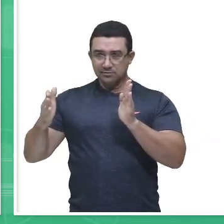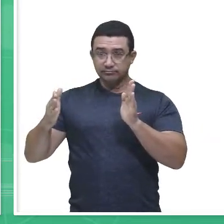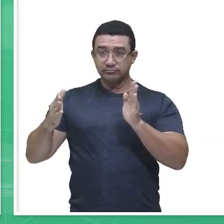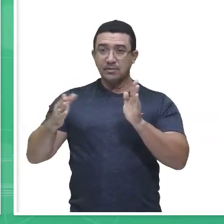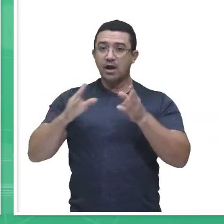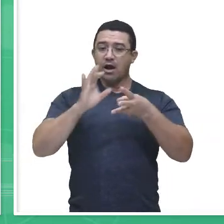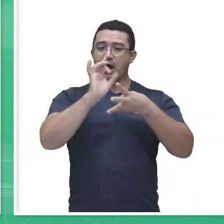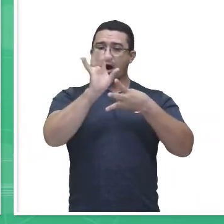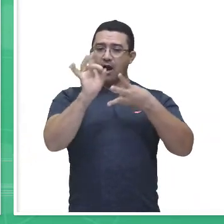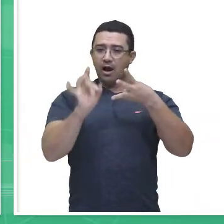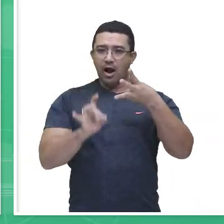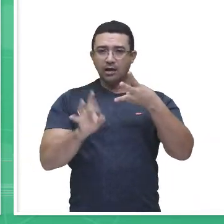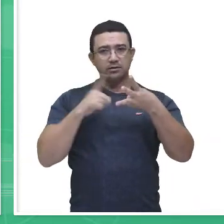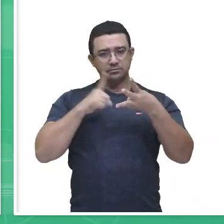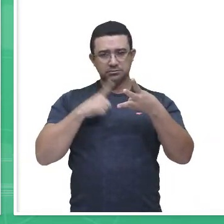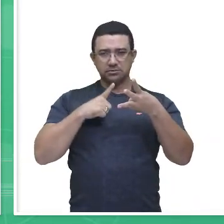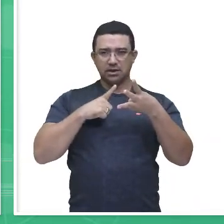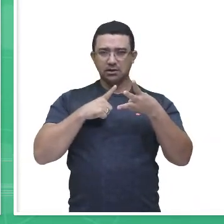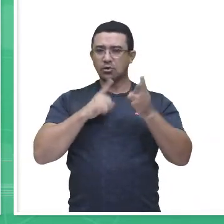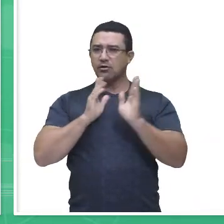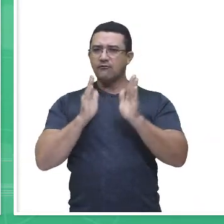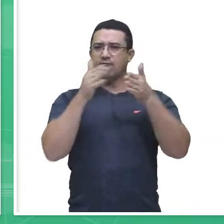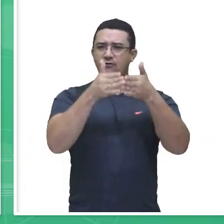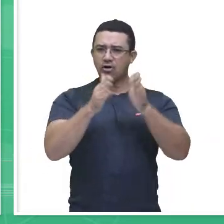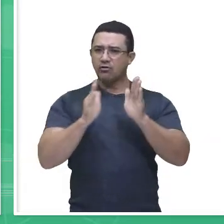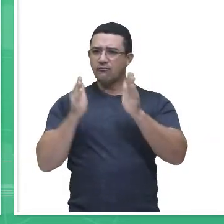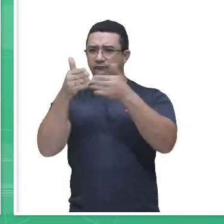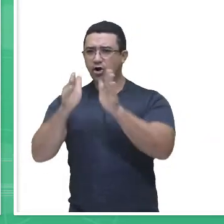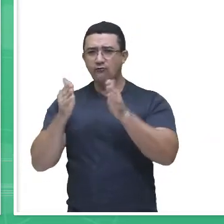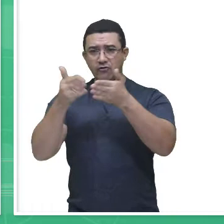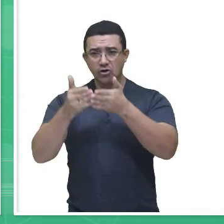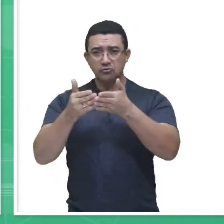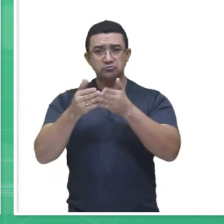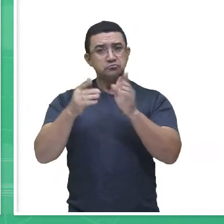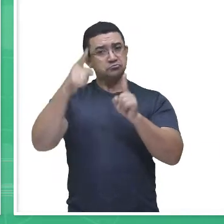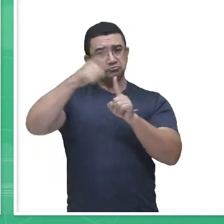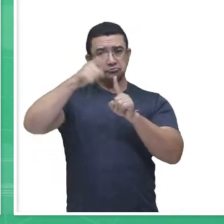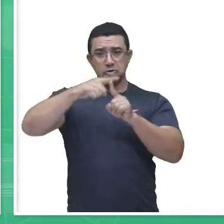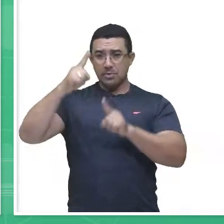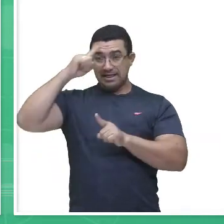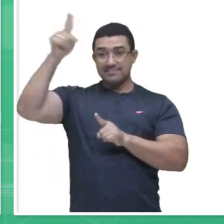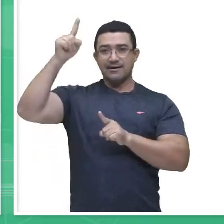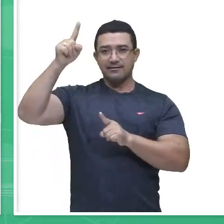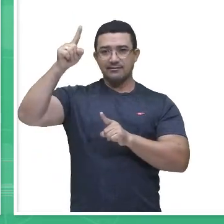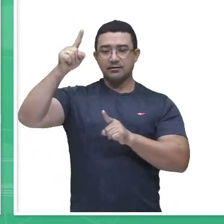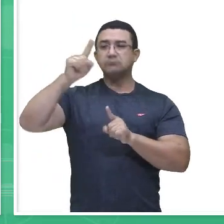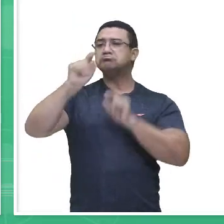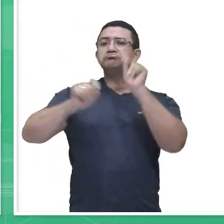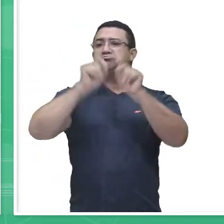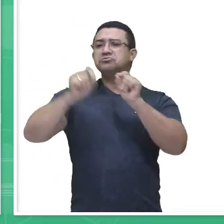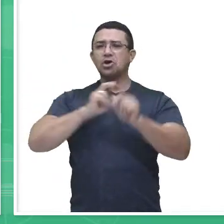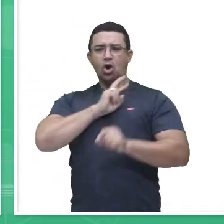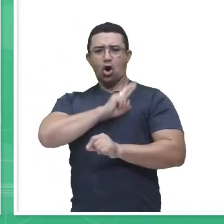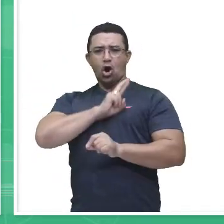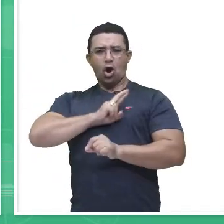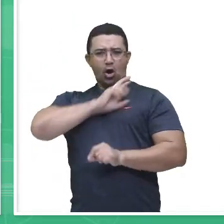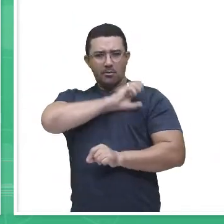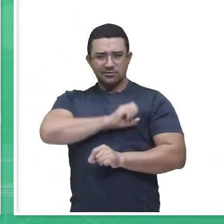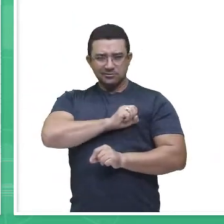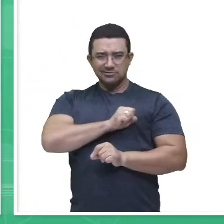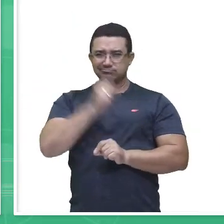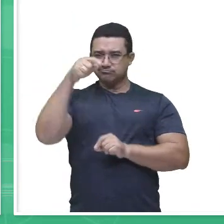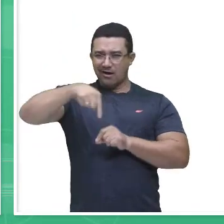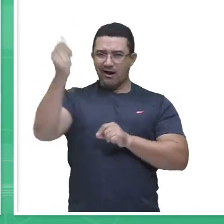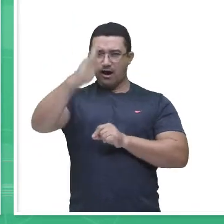ter determinada ênfase em determinadas ideias. Mas vamos começar? O que foi o romantismo aqui no Brasil? Olha só o nosso